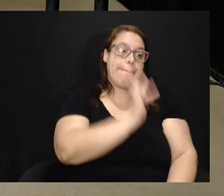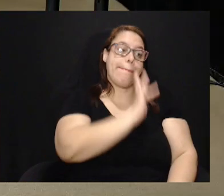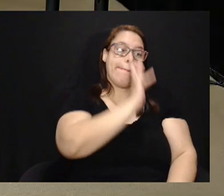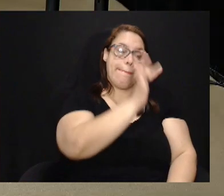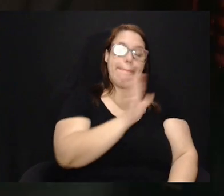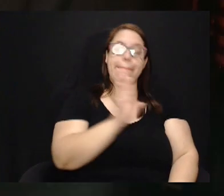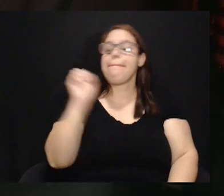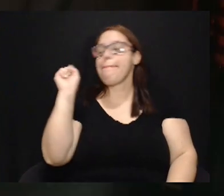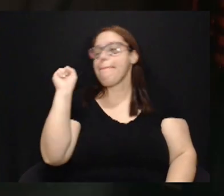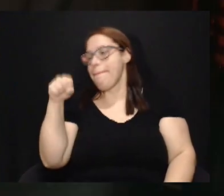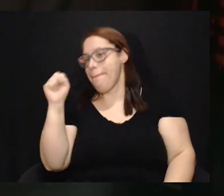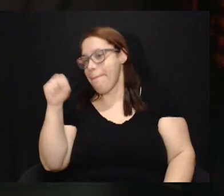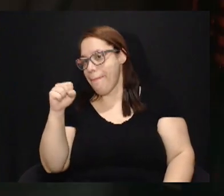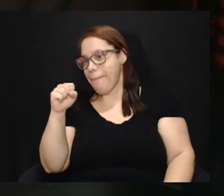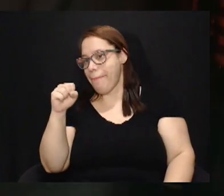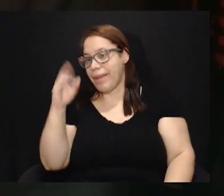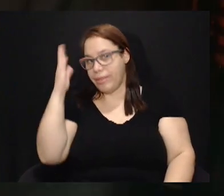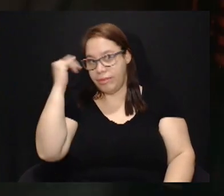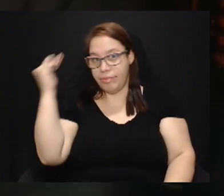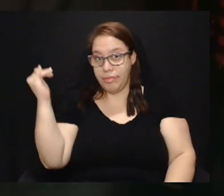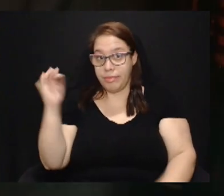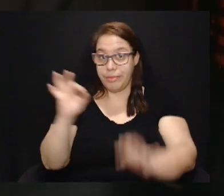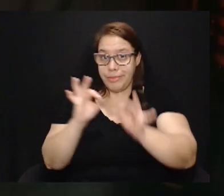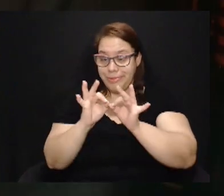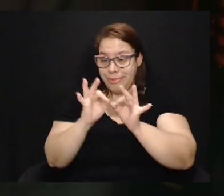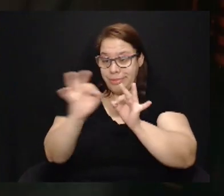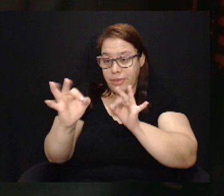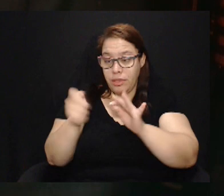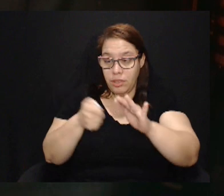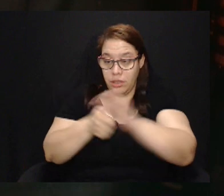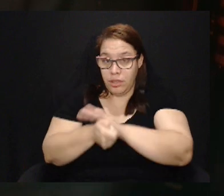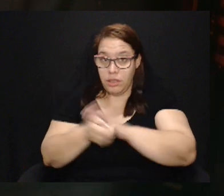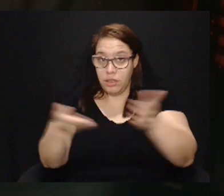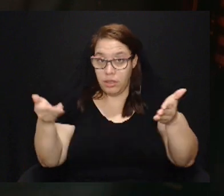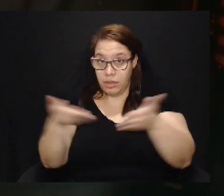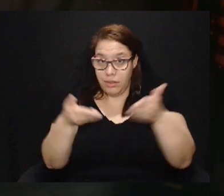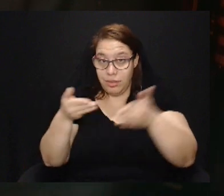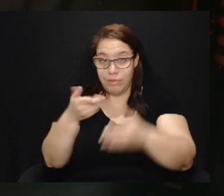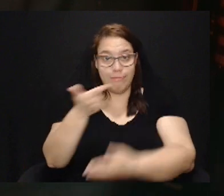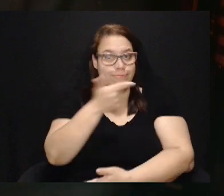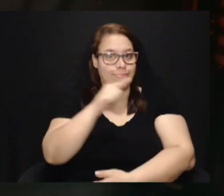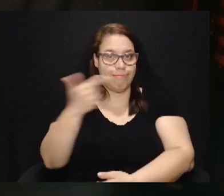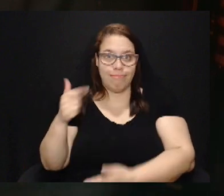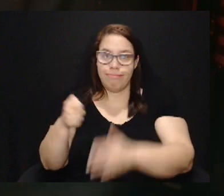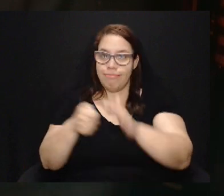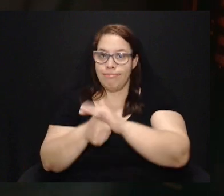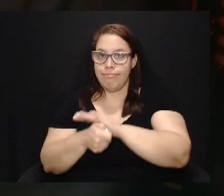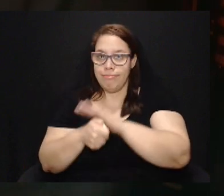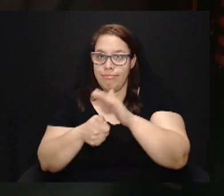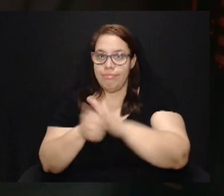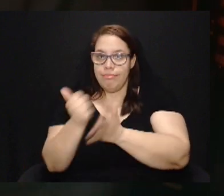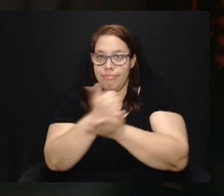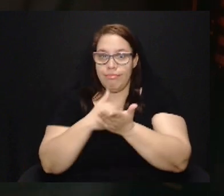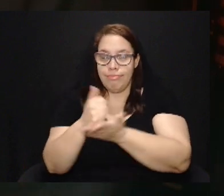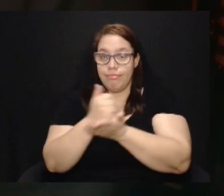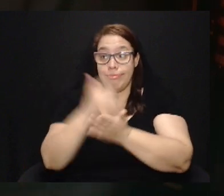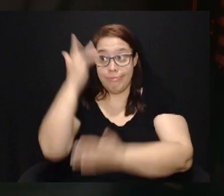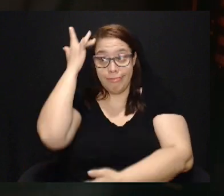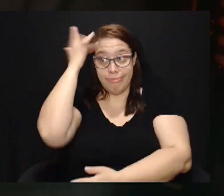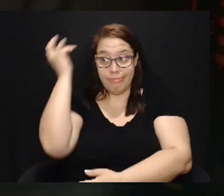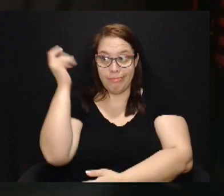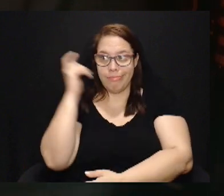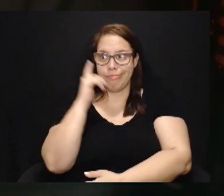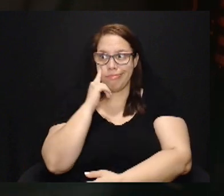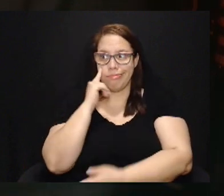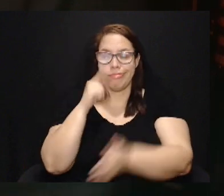a famosa visão de longo prazo, né? Investir no prato hoje para não ter que investir na farmácia amanhã. Aí eu pergunto para a doutora